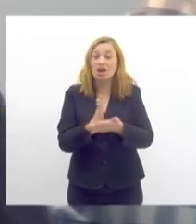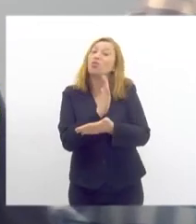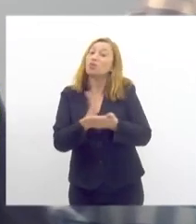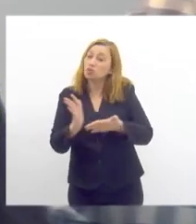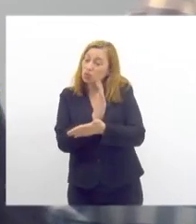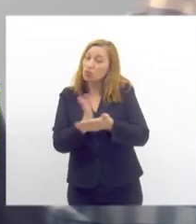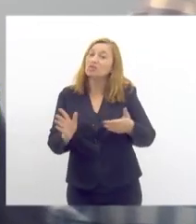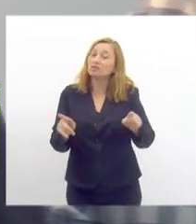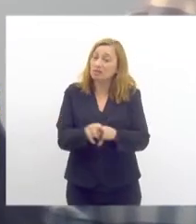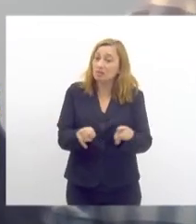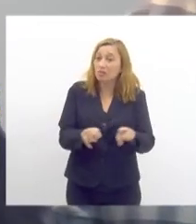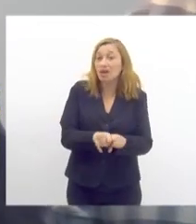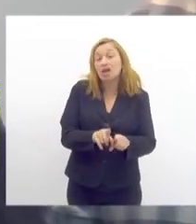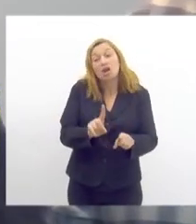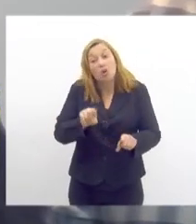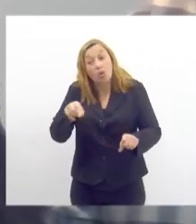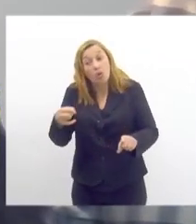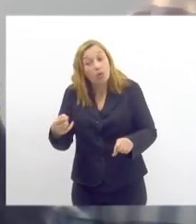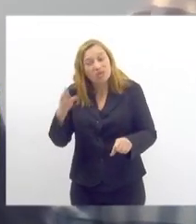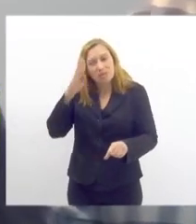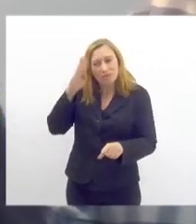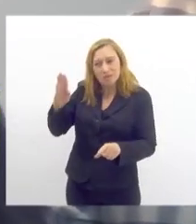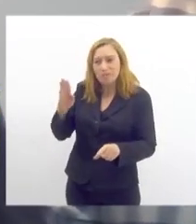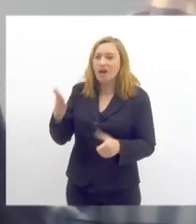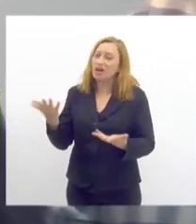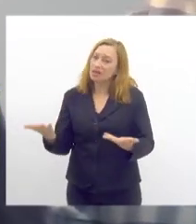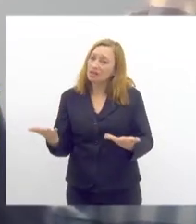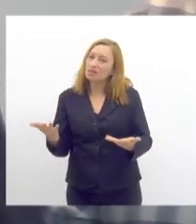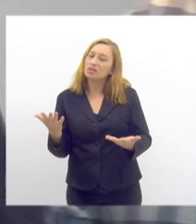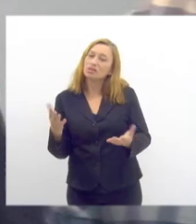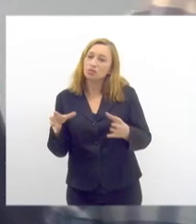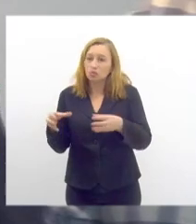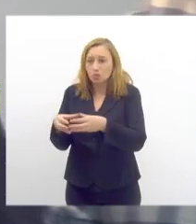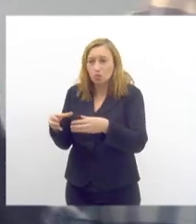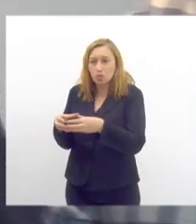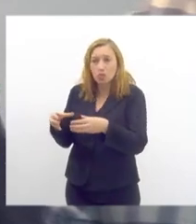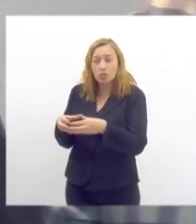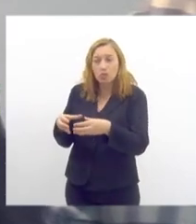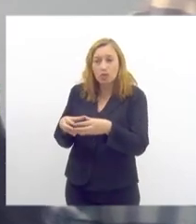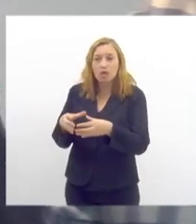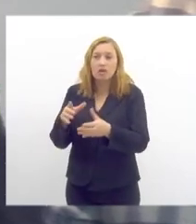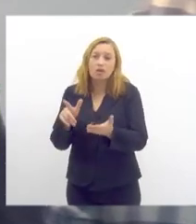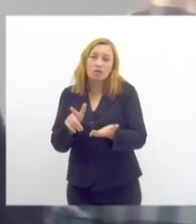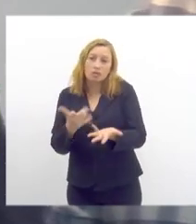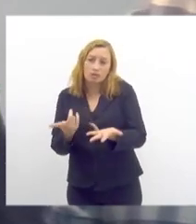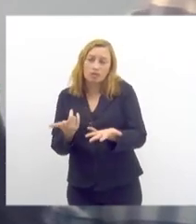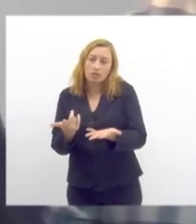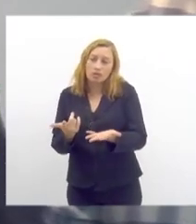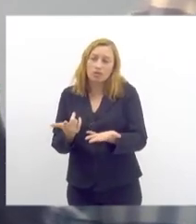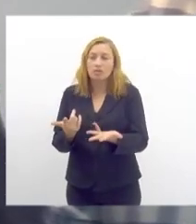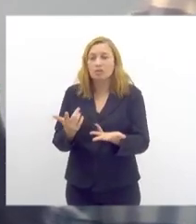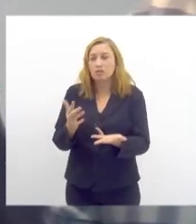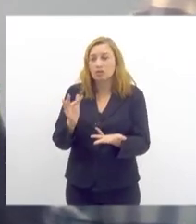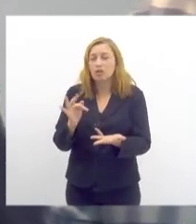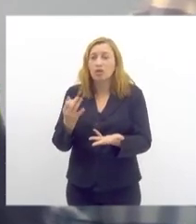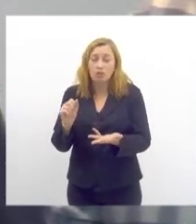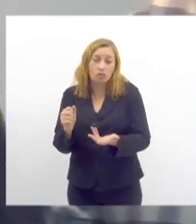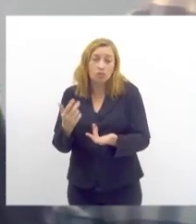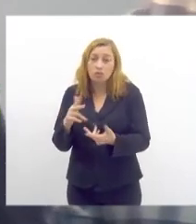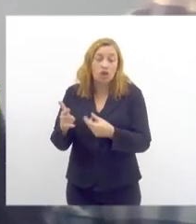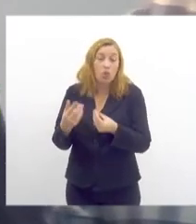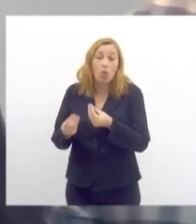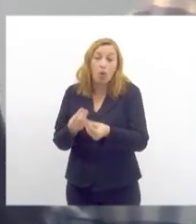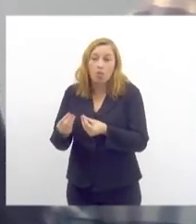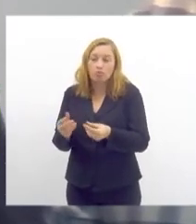que são essenciais, né, com as despesas essenciais do órgão, principalmente a folha, obviamente, que você não tem como mexer, não vai mexer, mas